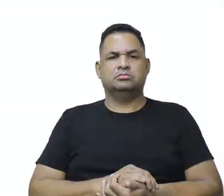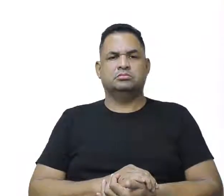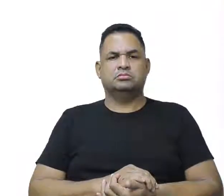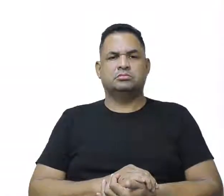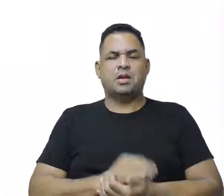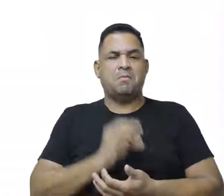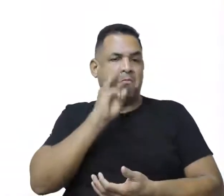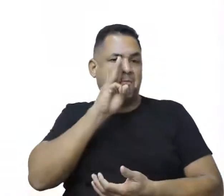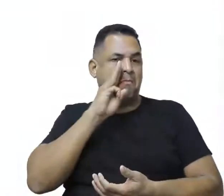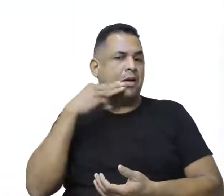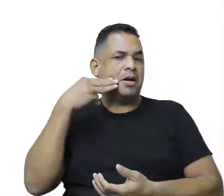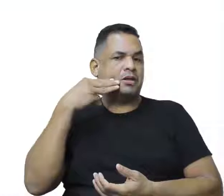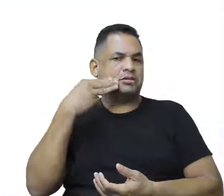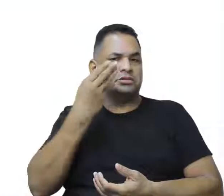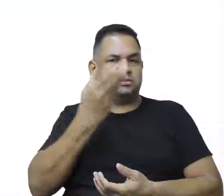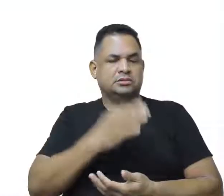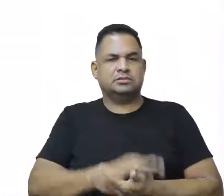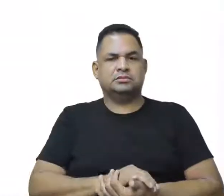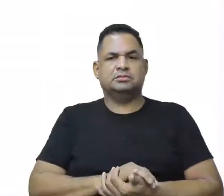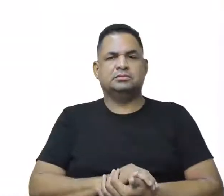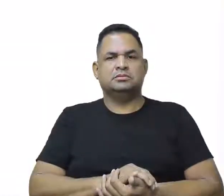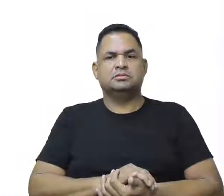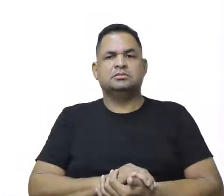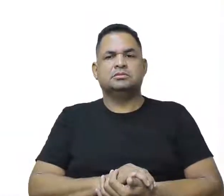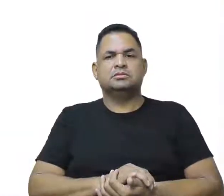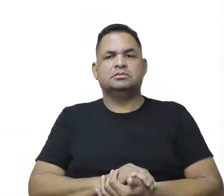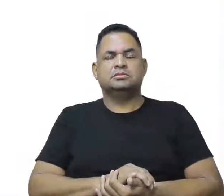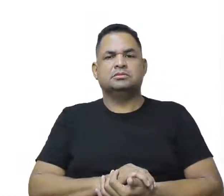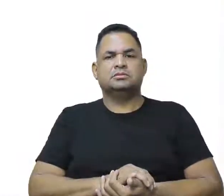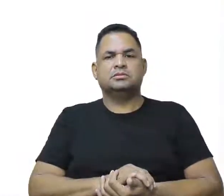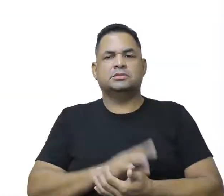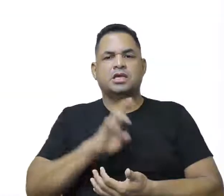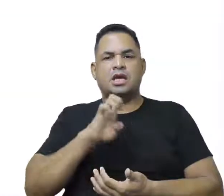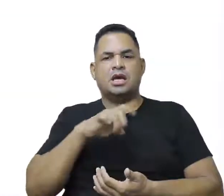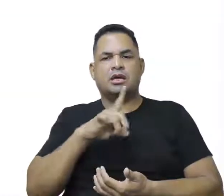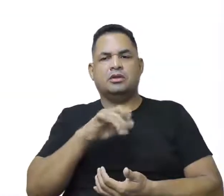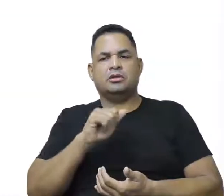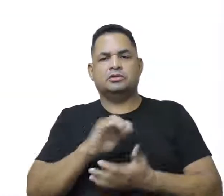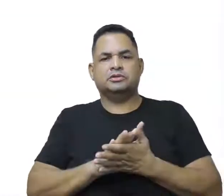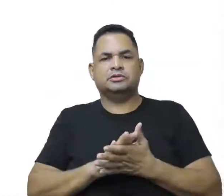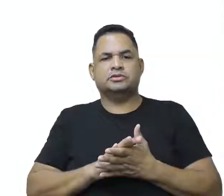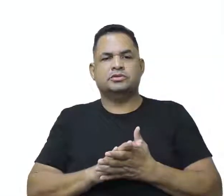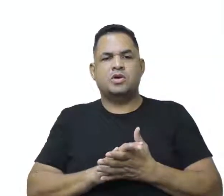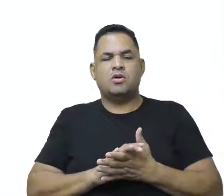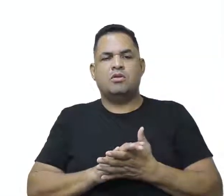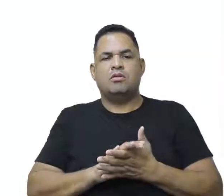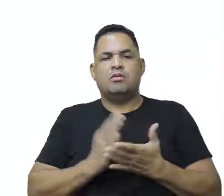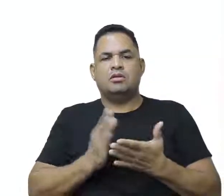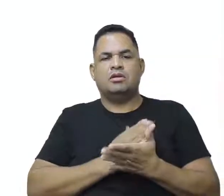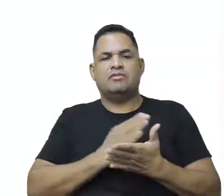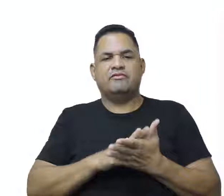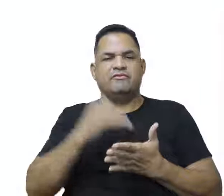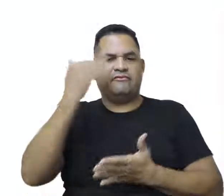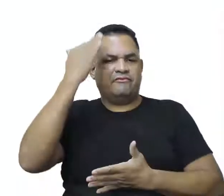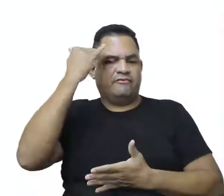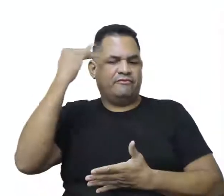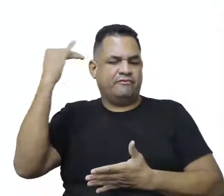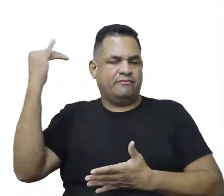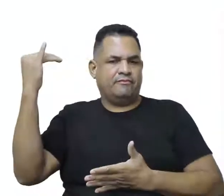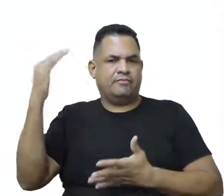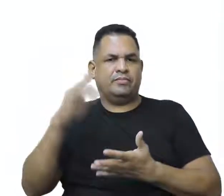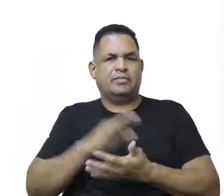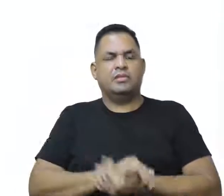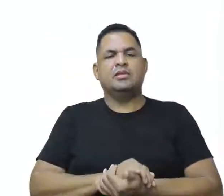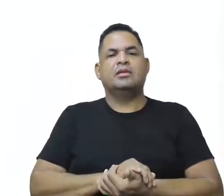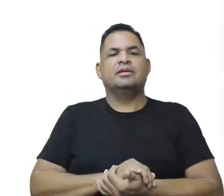Aí vem o Karl Marx, né? E o Engels, num livro famosíssimo deles dois, muito usado